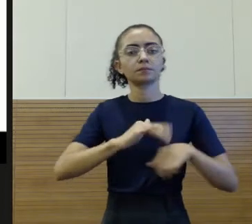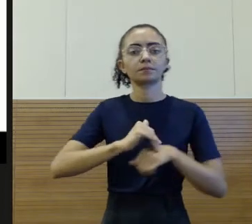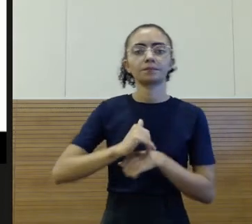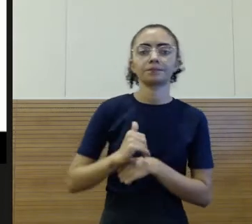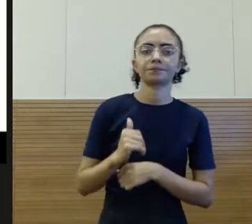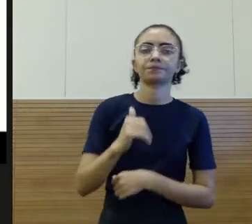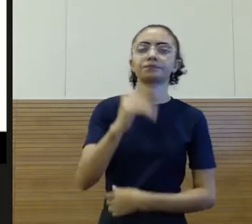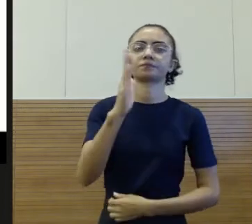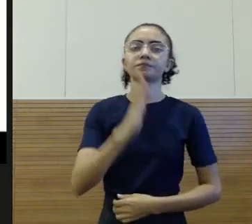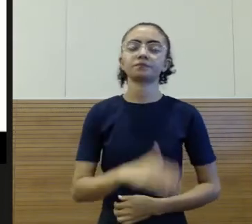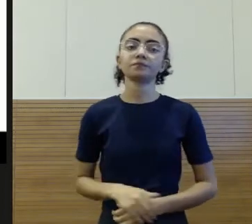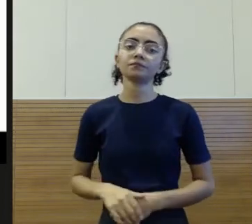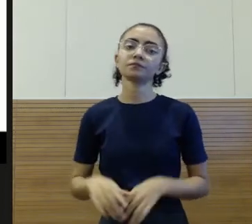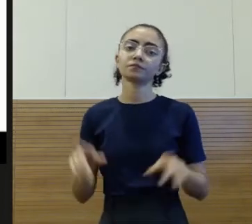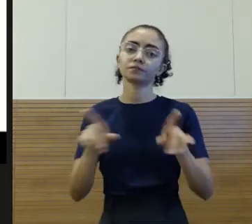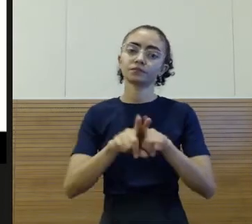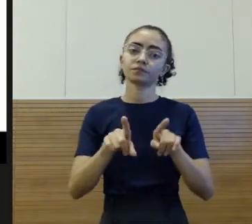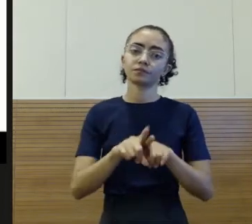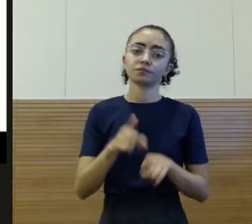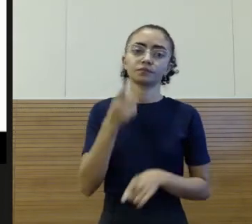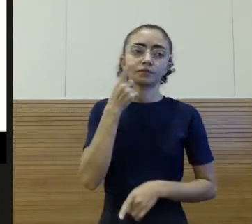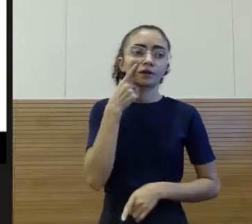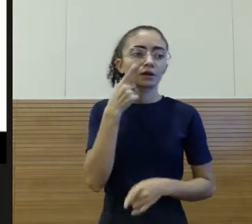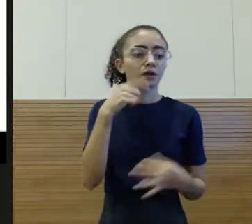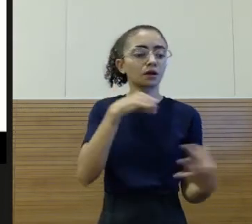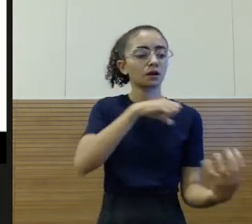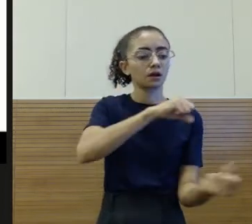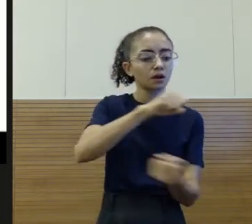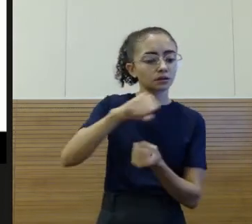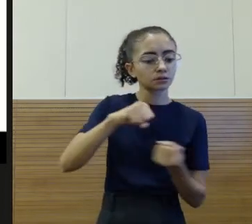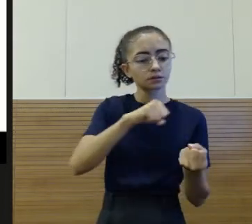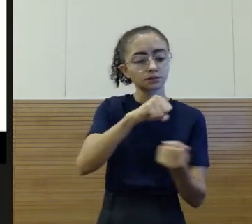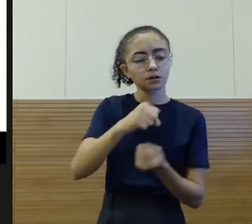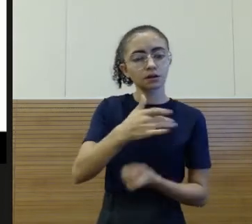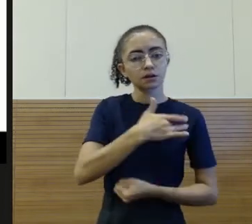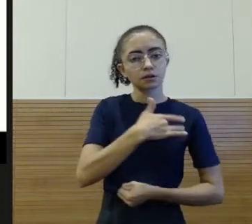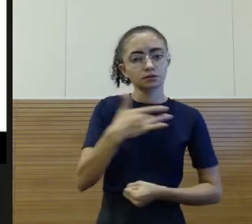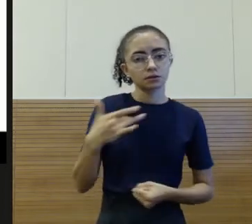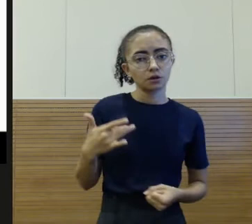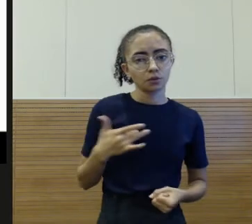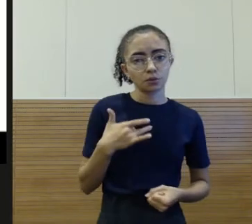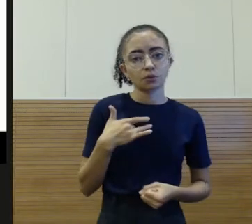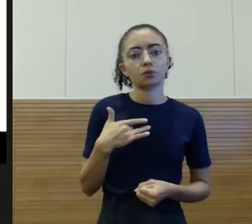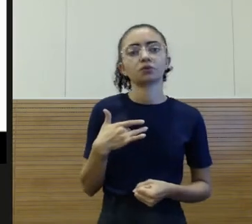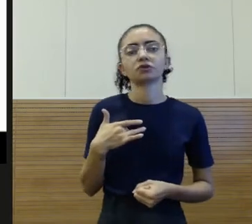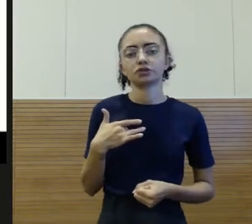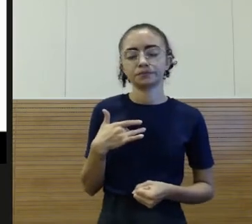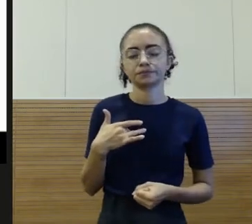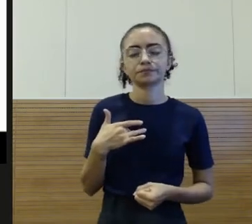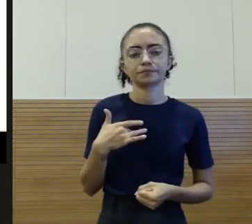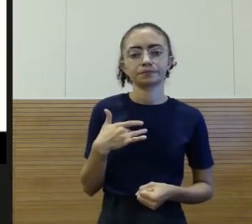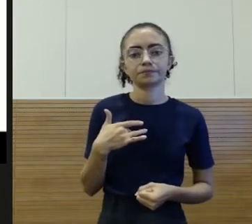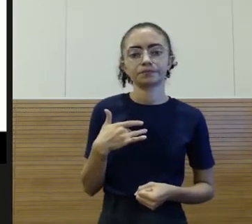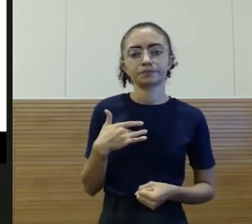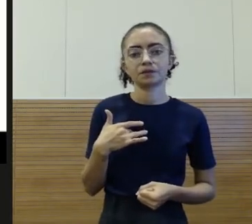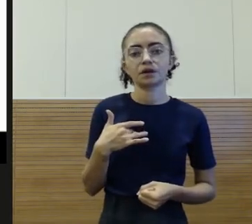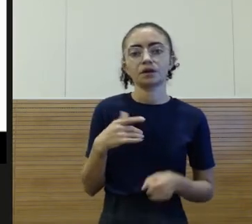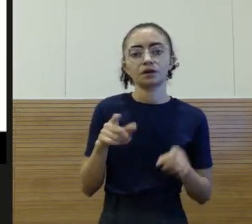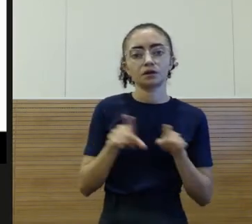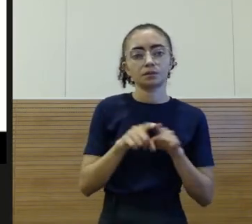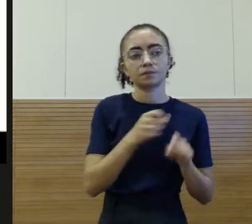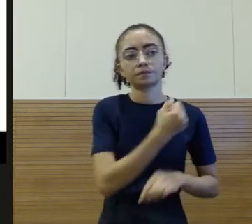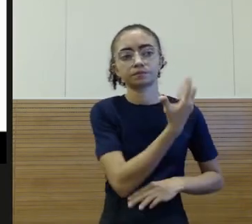que veja a sustentabilidade, a saúde, onde possamos, através da evidência, também incluir fatores do meio